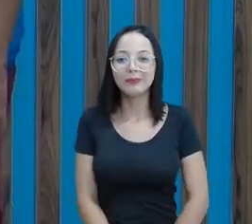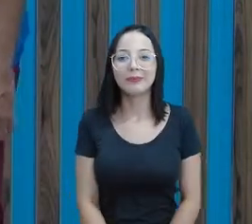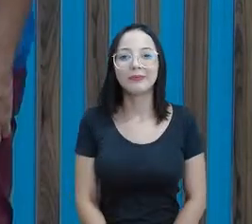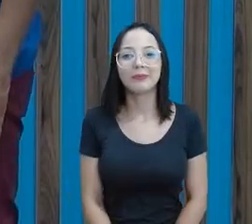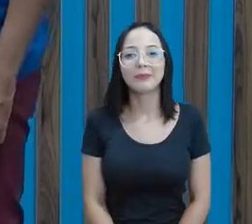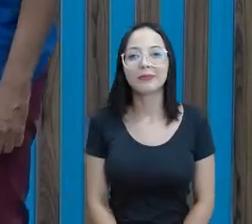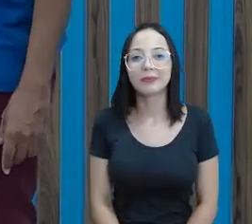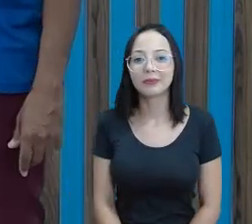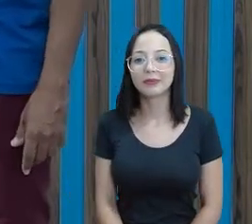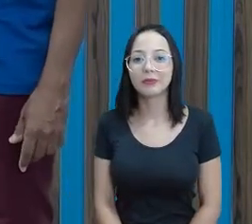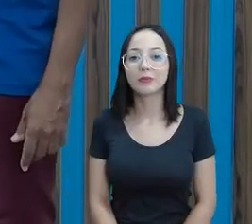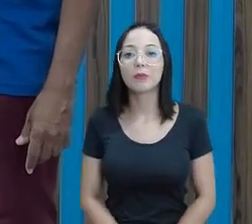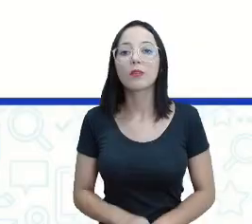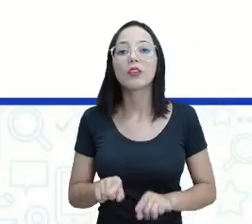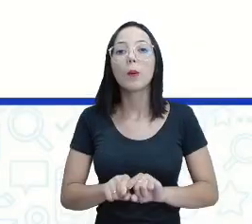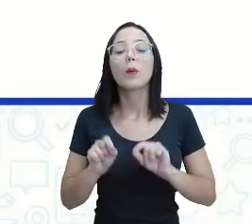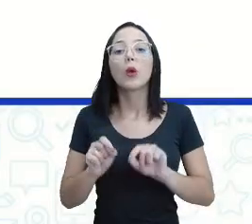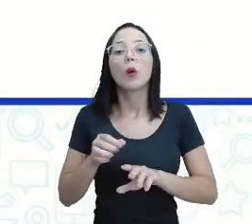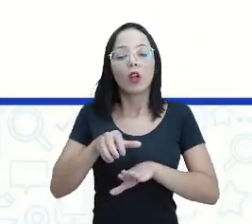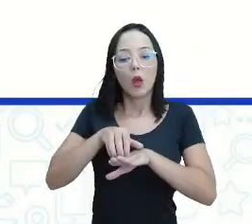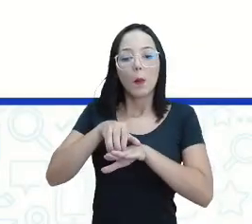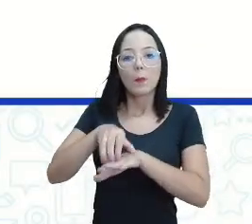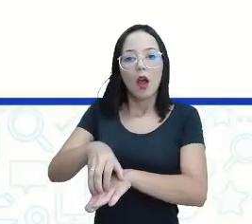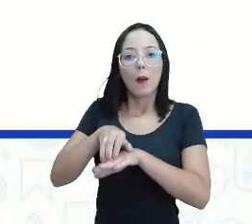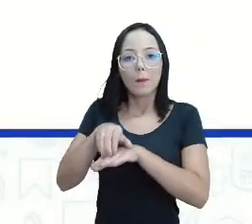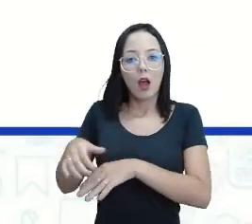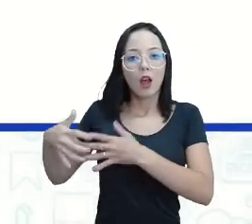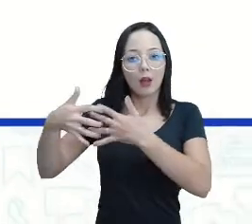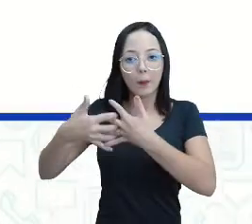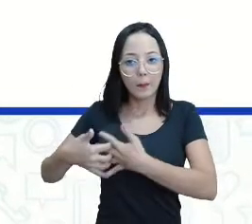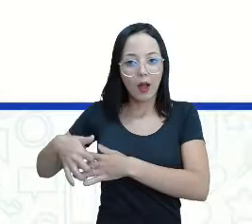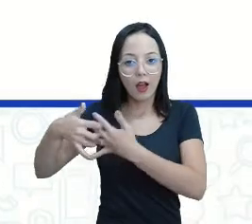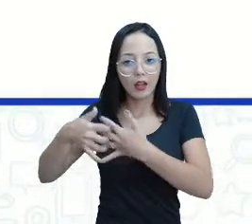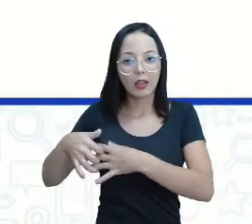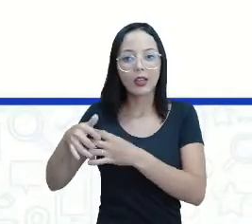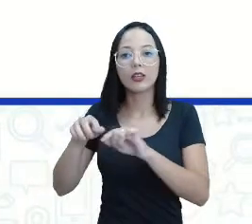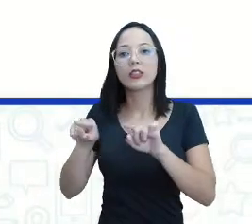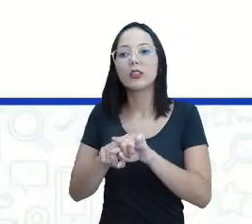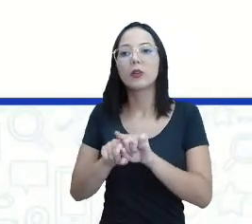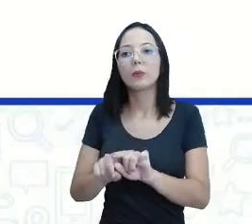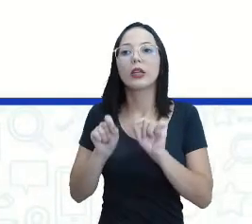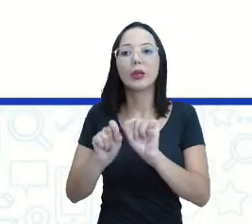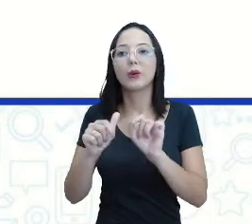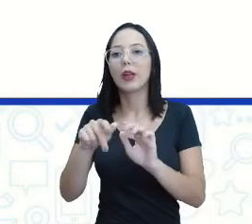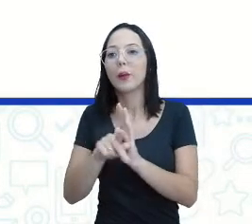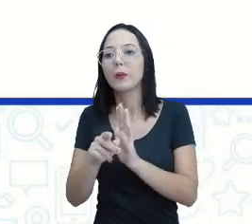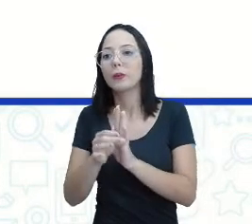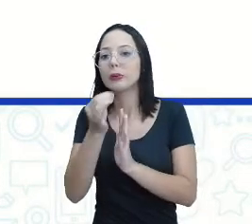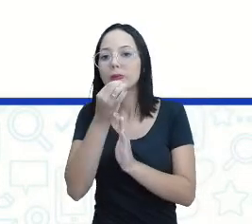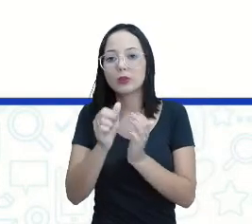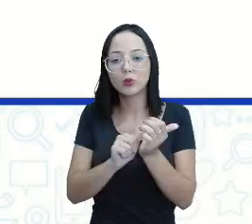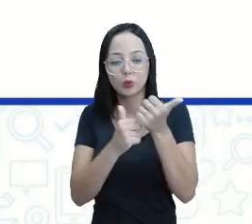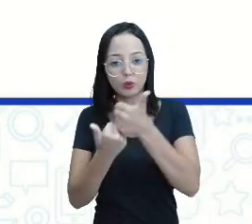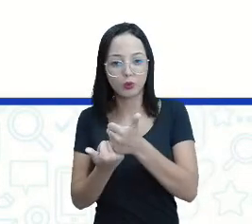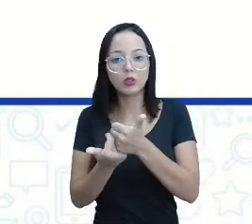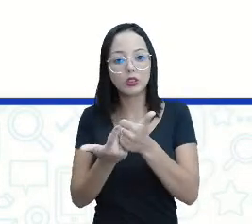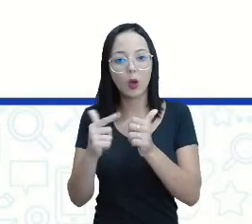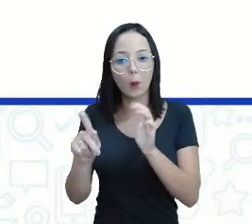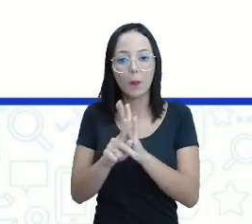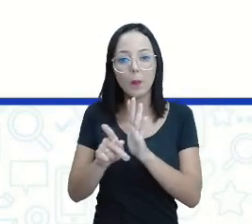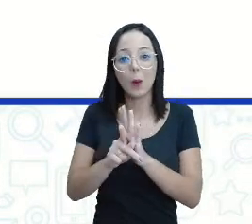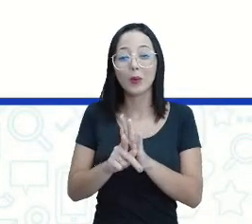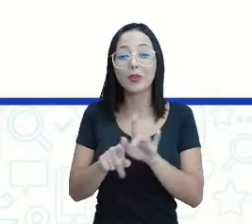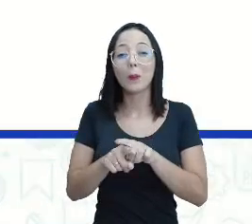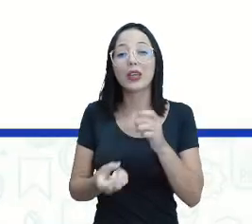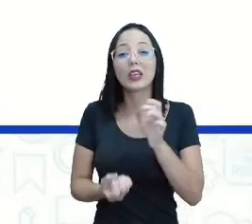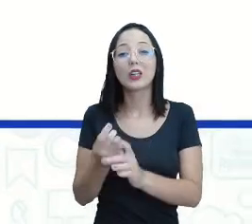lá, desenvolvimento tecnológico, transportes e máquinas, né? Aí vem a questão da substituição do homem pela máquina, gerando milhares de